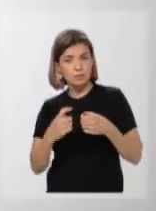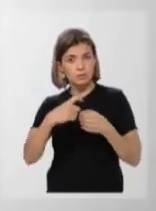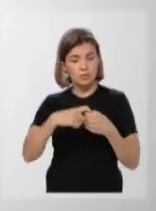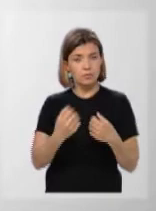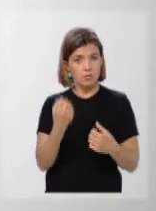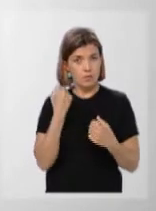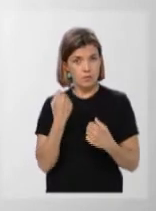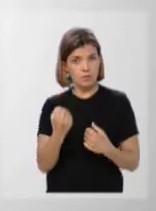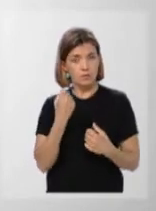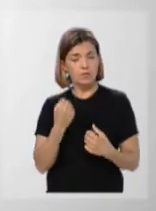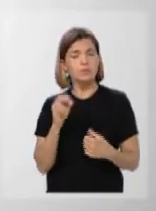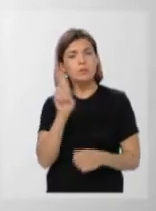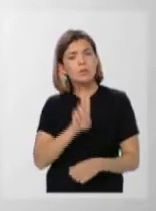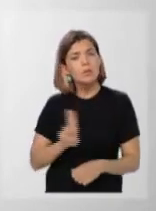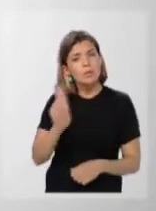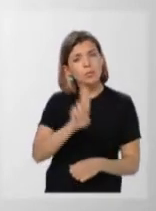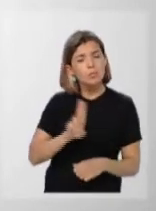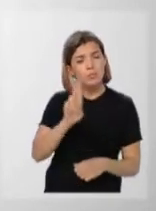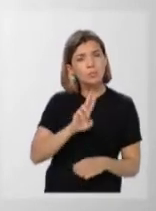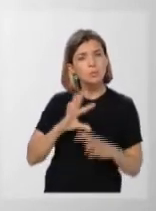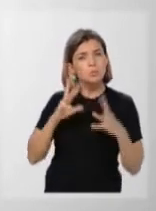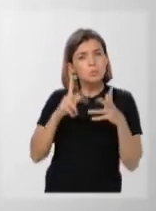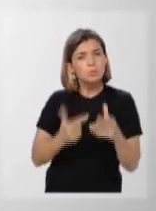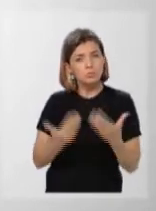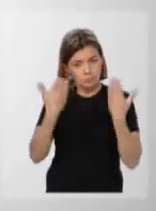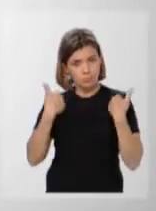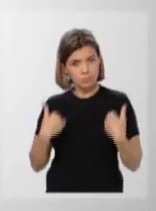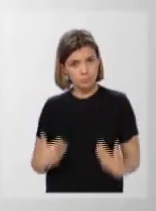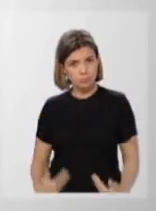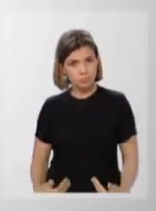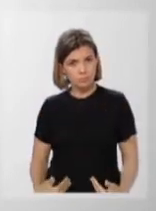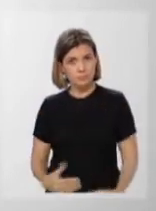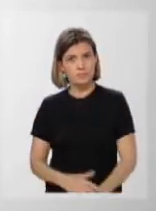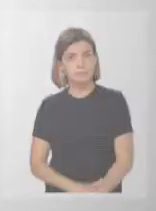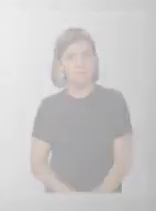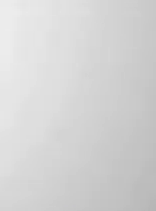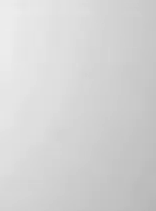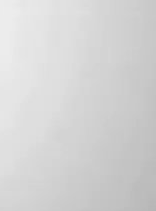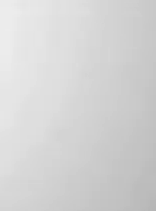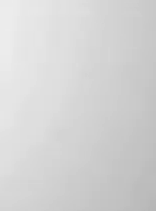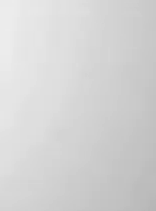Essa energia será usada em todos os outros processos vitais do organismo.